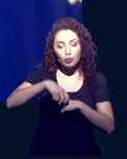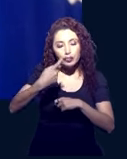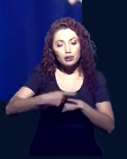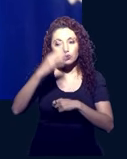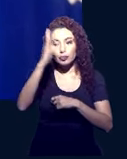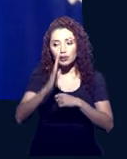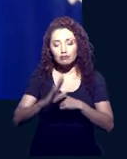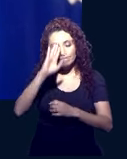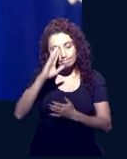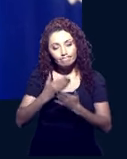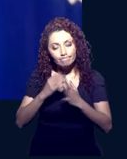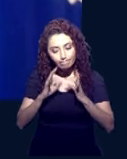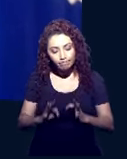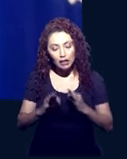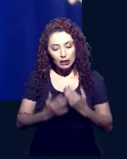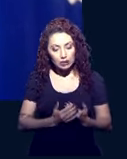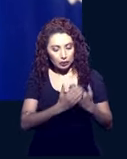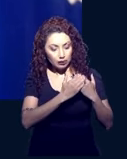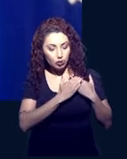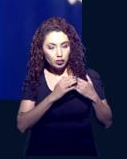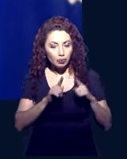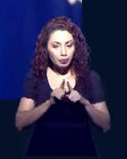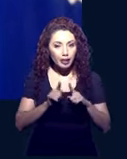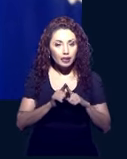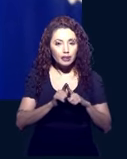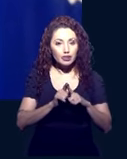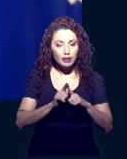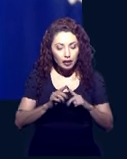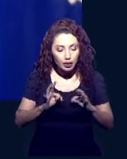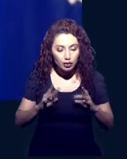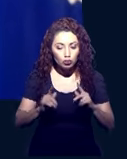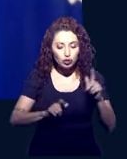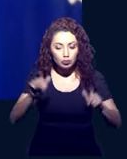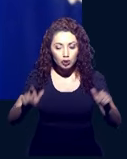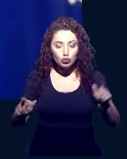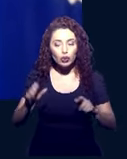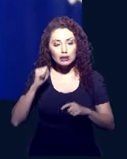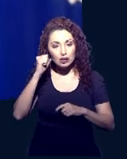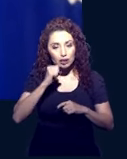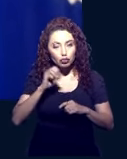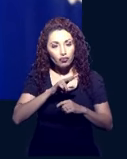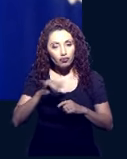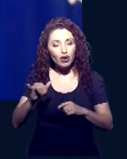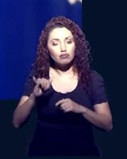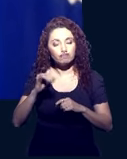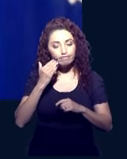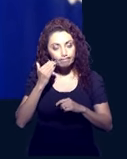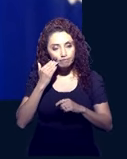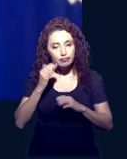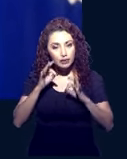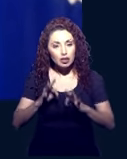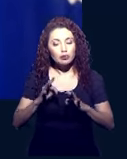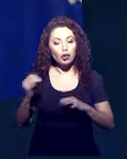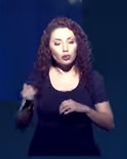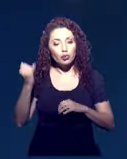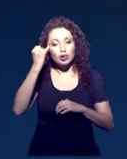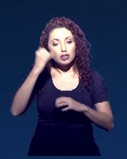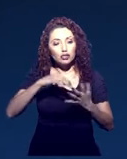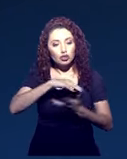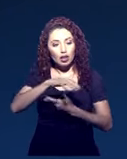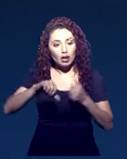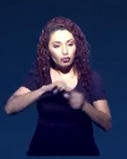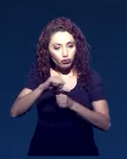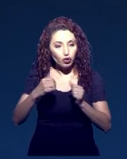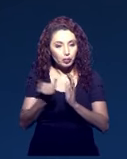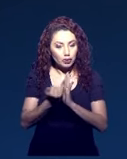muito na responsabilidade na percepção de todos os senadores senadoras sobre a importância dessa reforma tributária é uma das